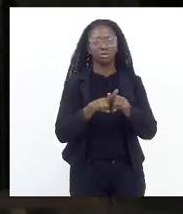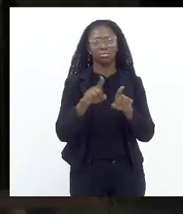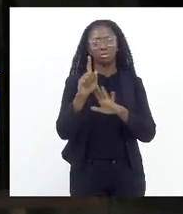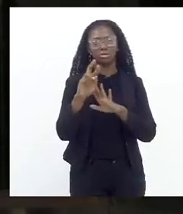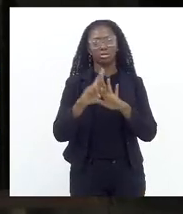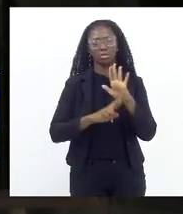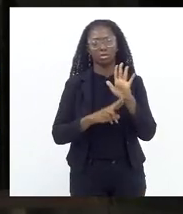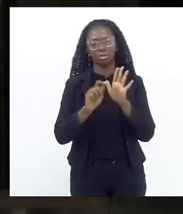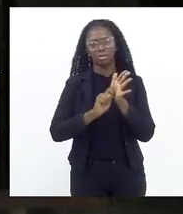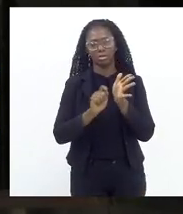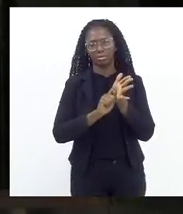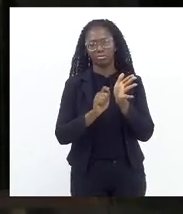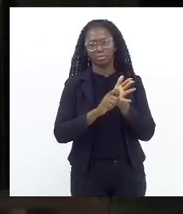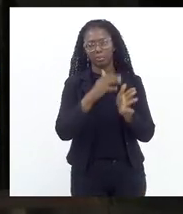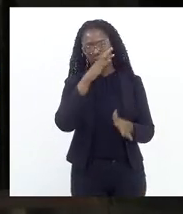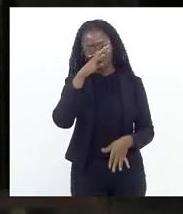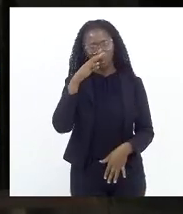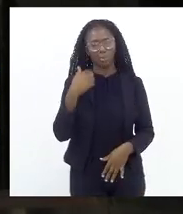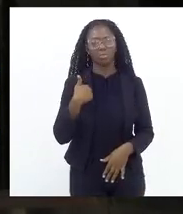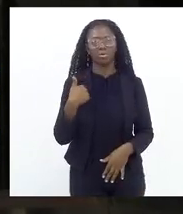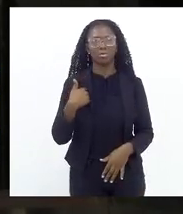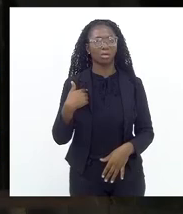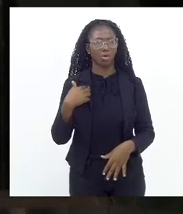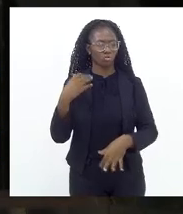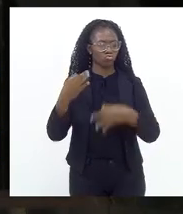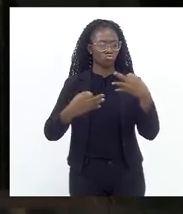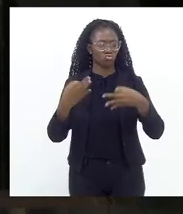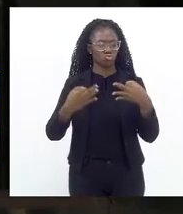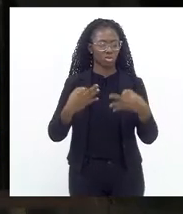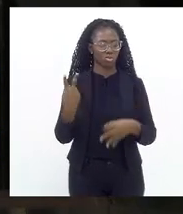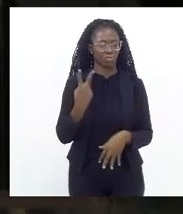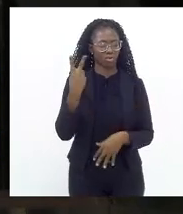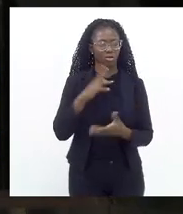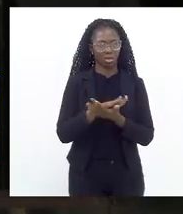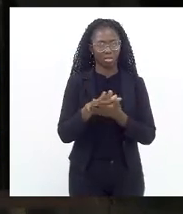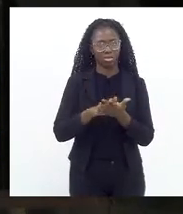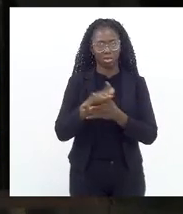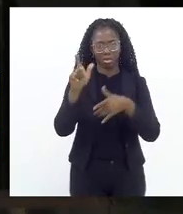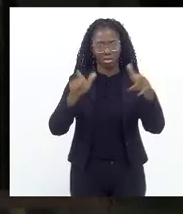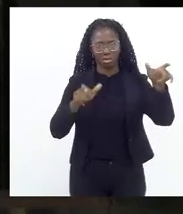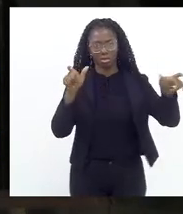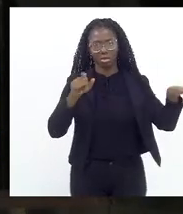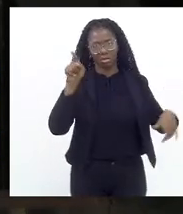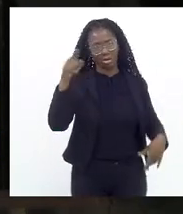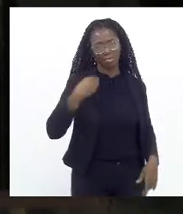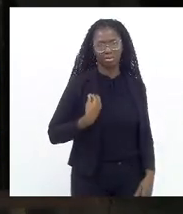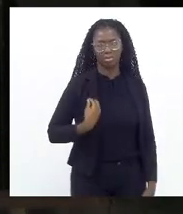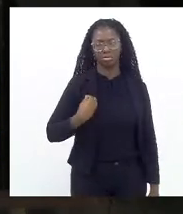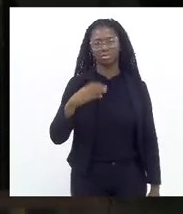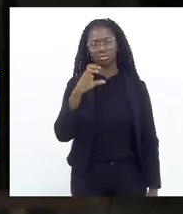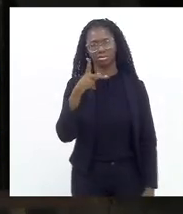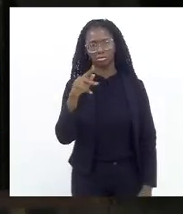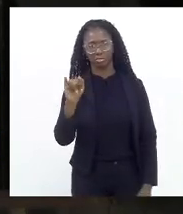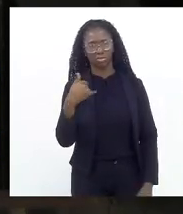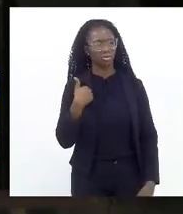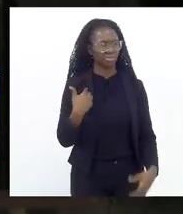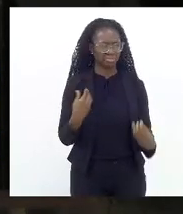faço absolutamente nenhum juízo de valor sobre essas figuras que estão na CPI, eu não tenho